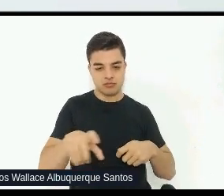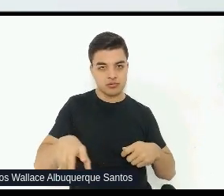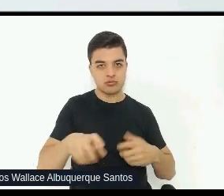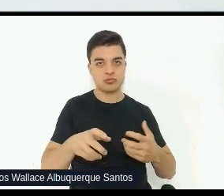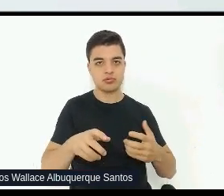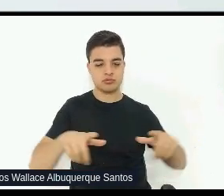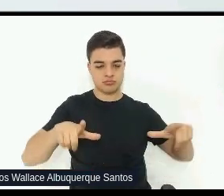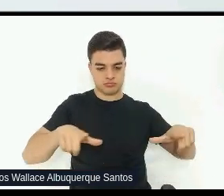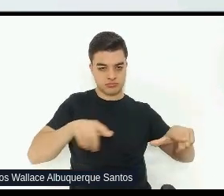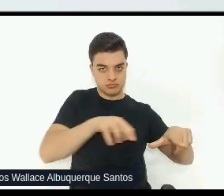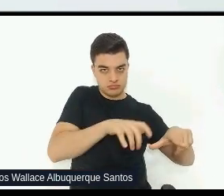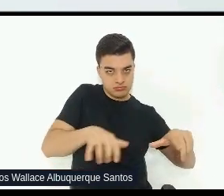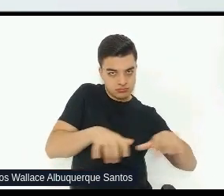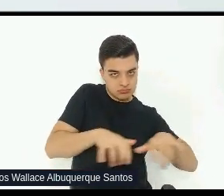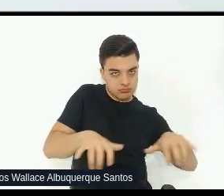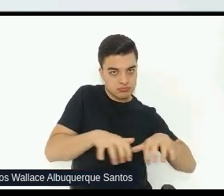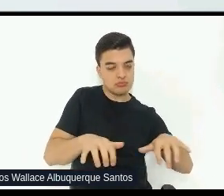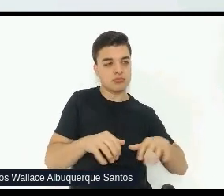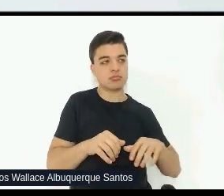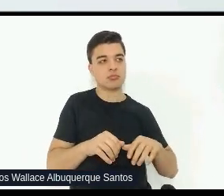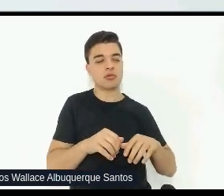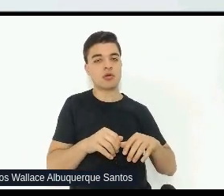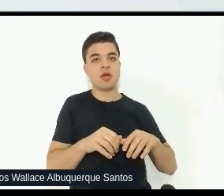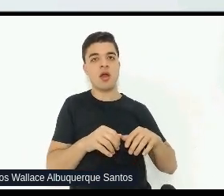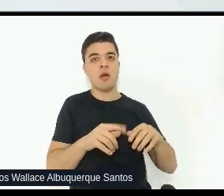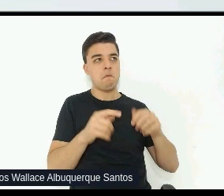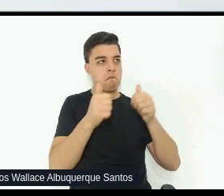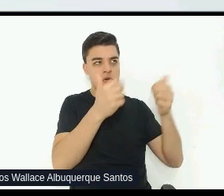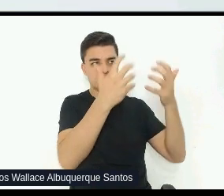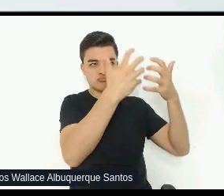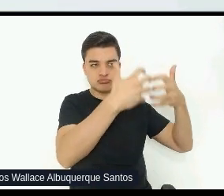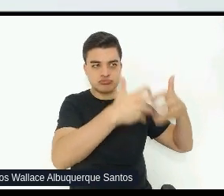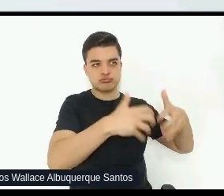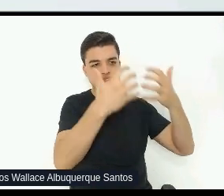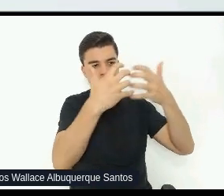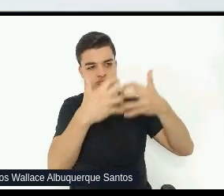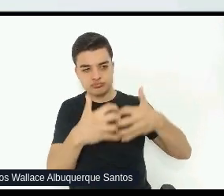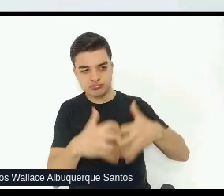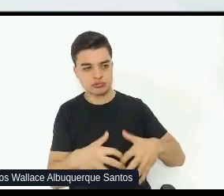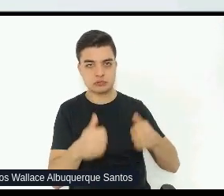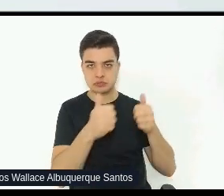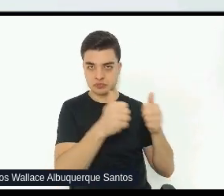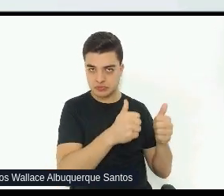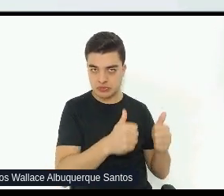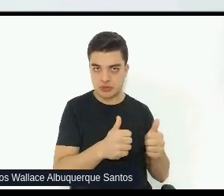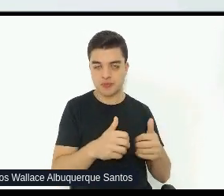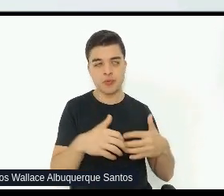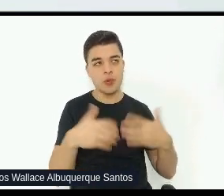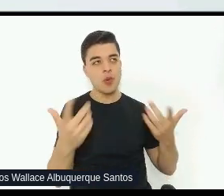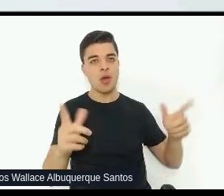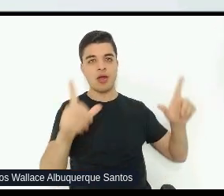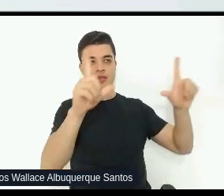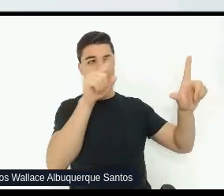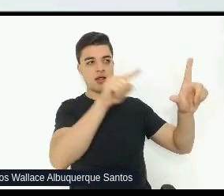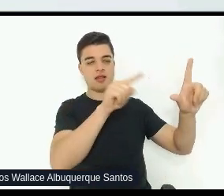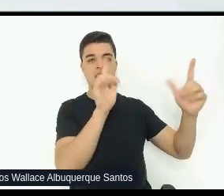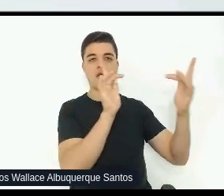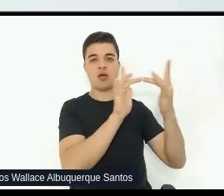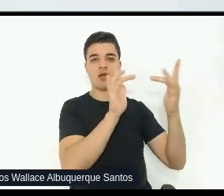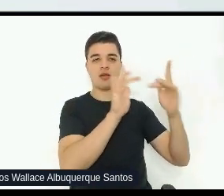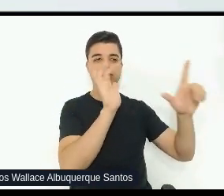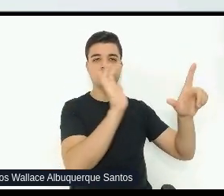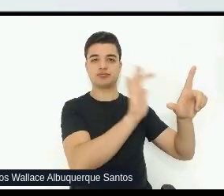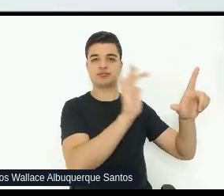teclado, se tudo funciona, quando você tem uma tela sensível ao toque, se tudo está funcionando direitinho,